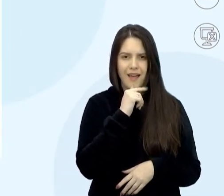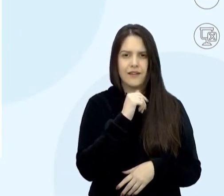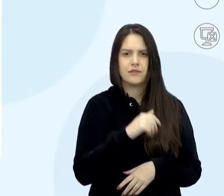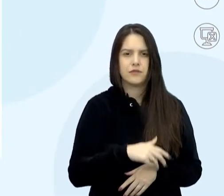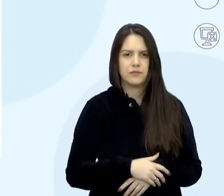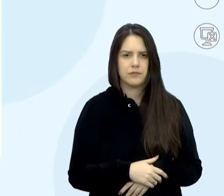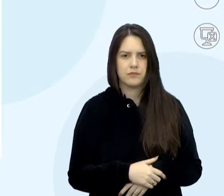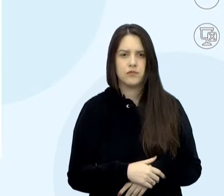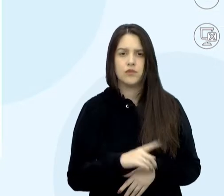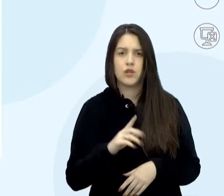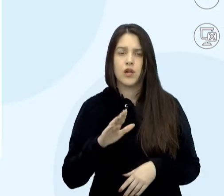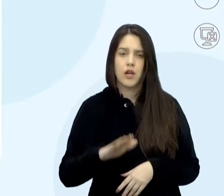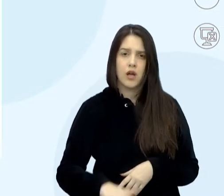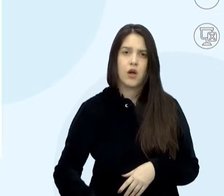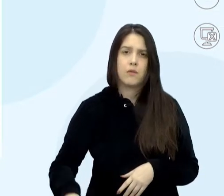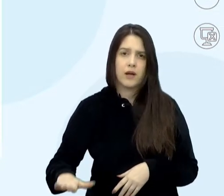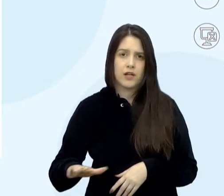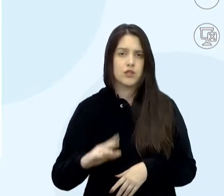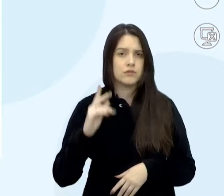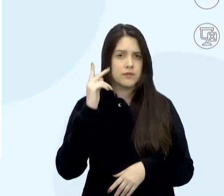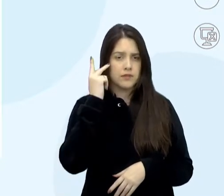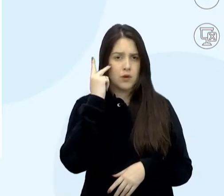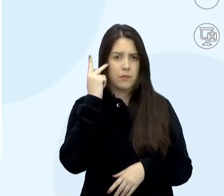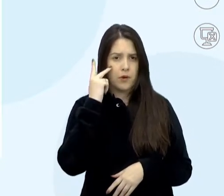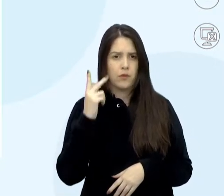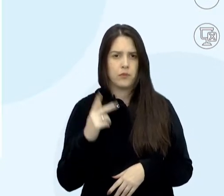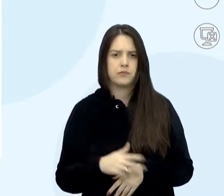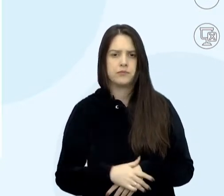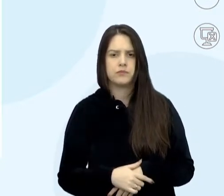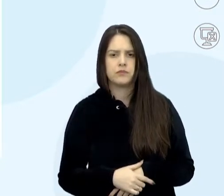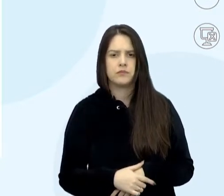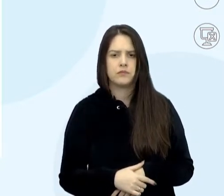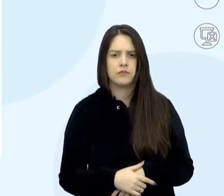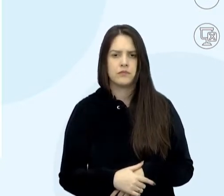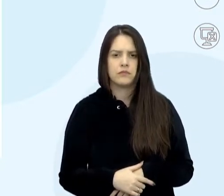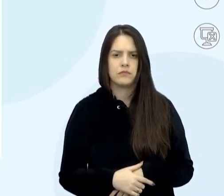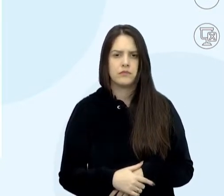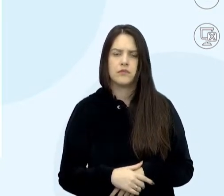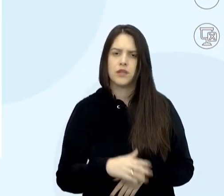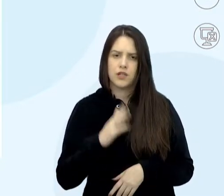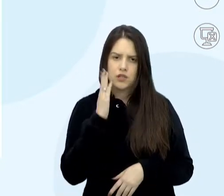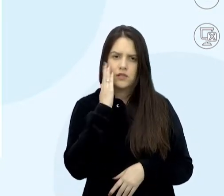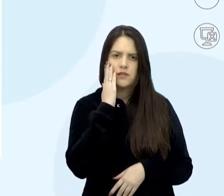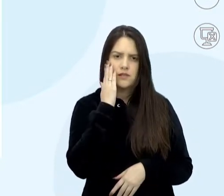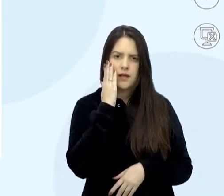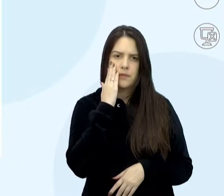aí numa região de São Paulo. E aí, a gente sabe que